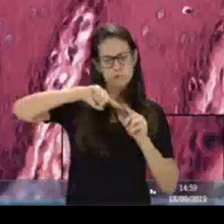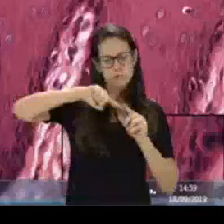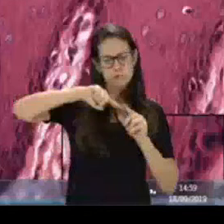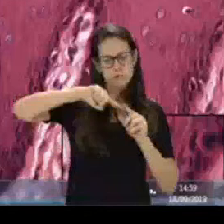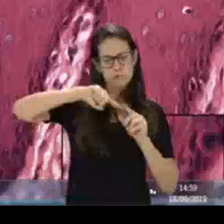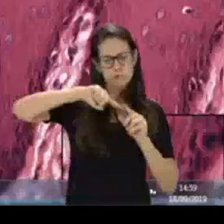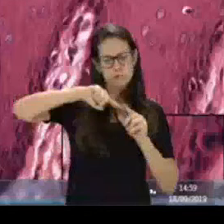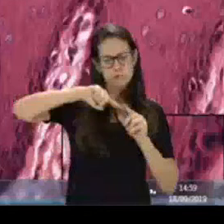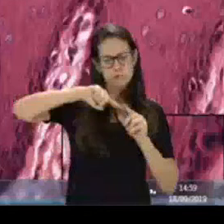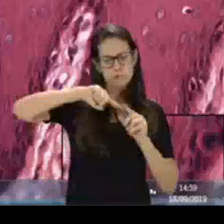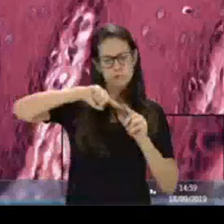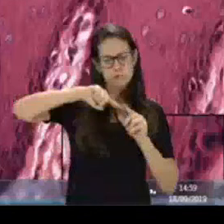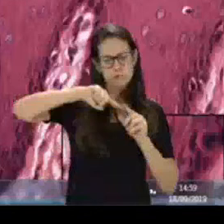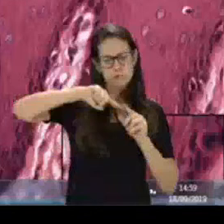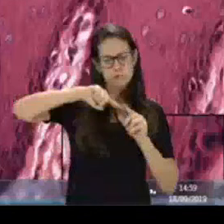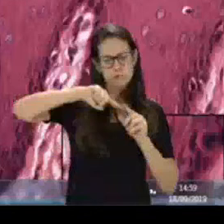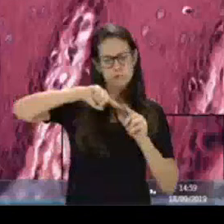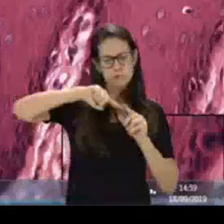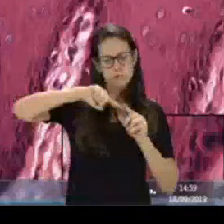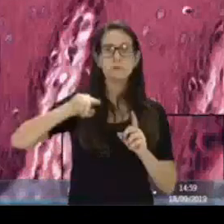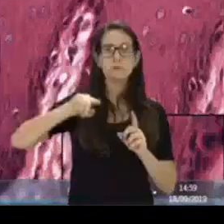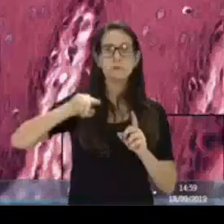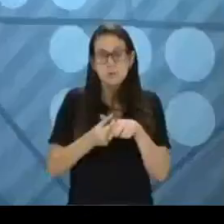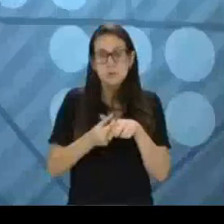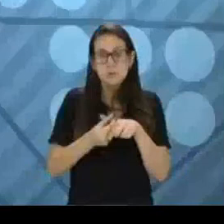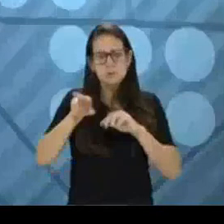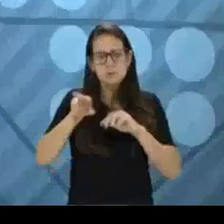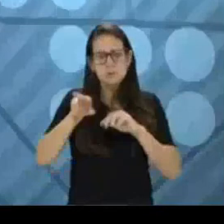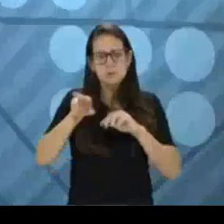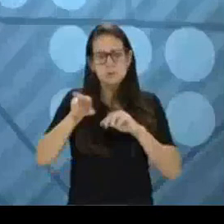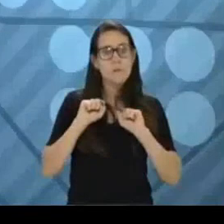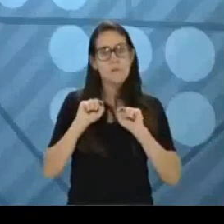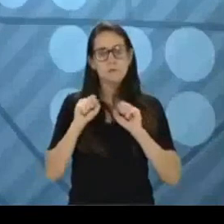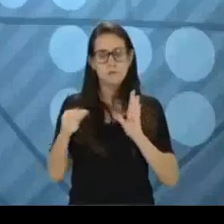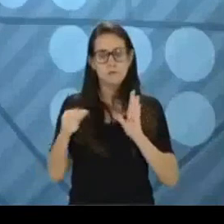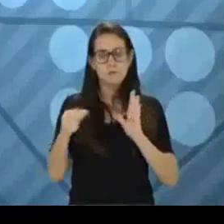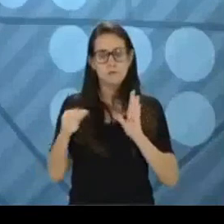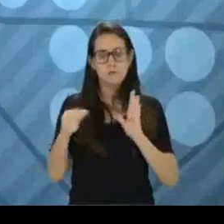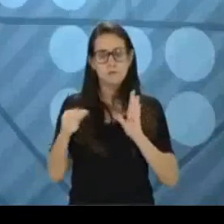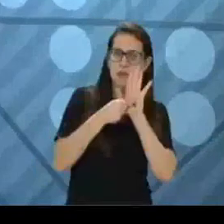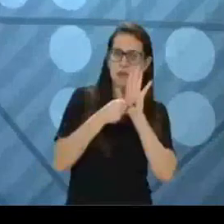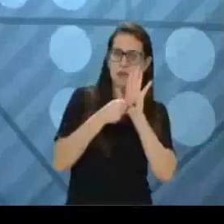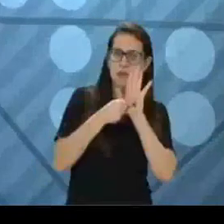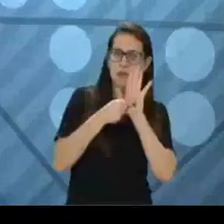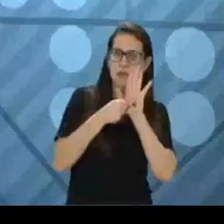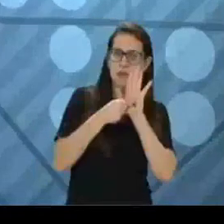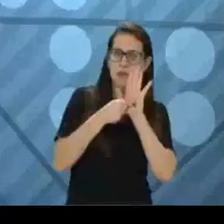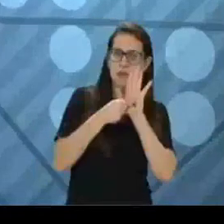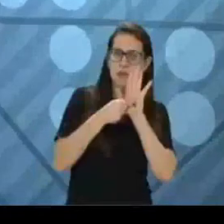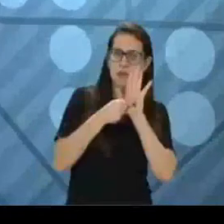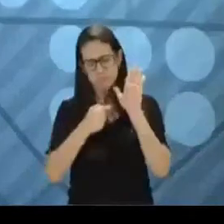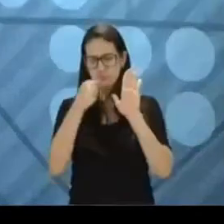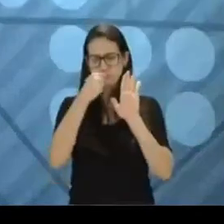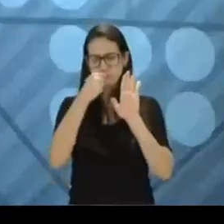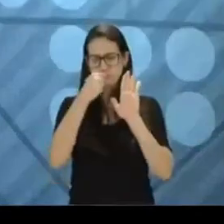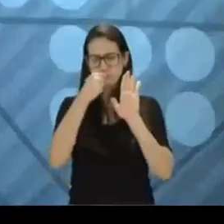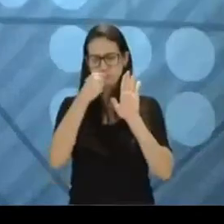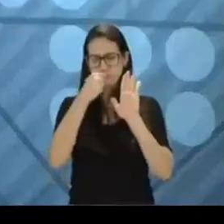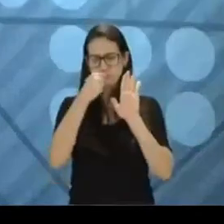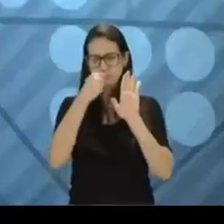podem apresentar núcleos em regiões diferentes da célula. Ora, ela pode ser central, ora ela pode estar mais na periferia, pode